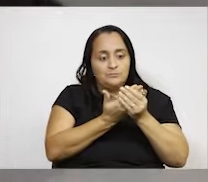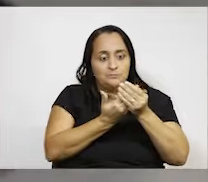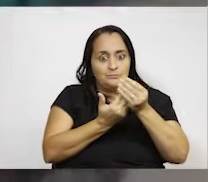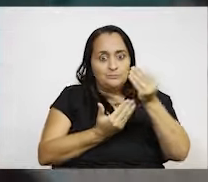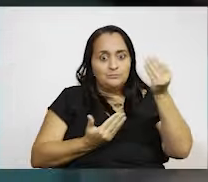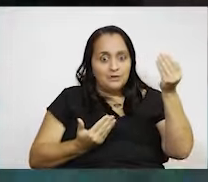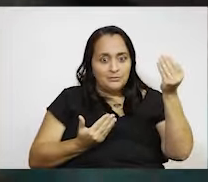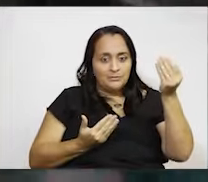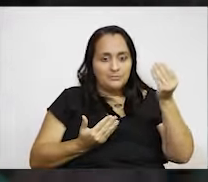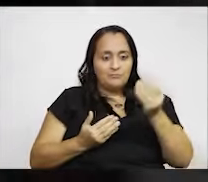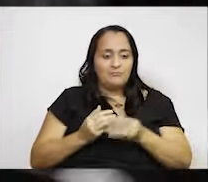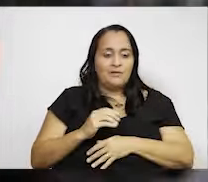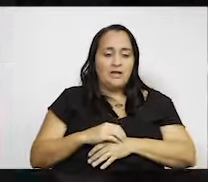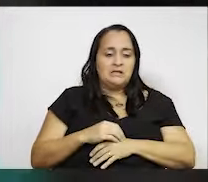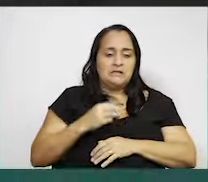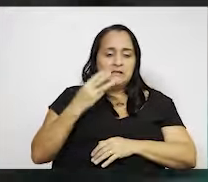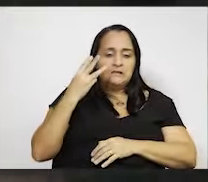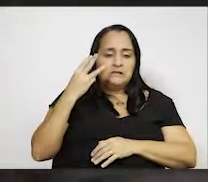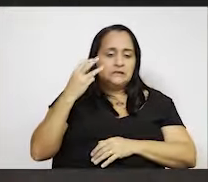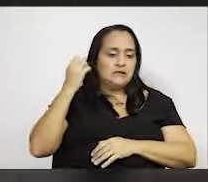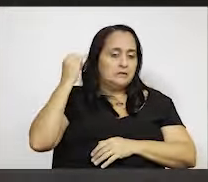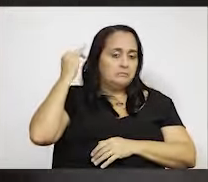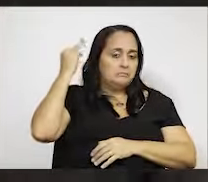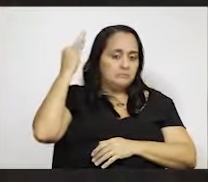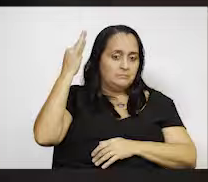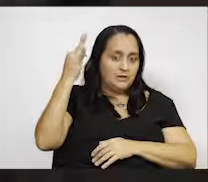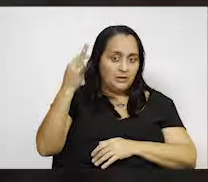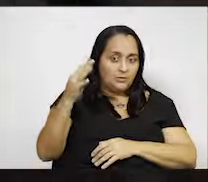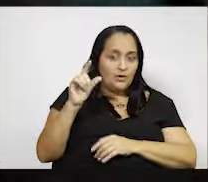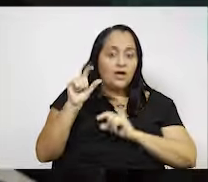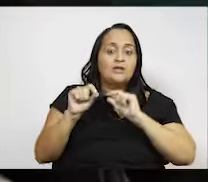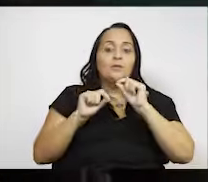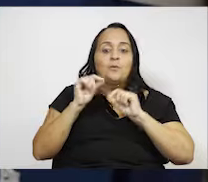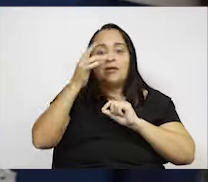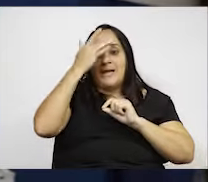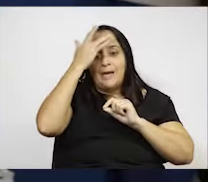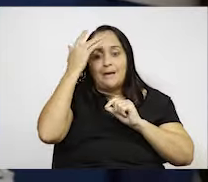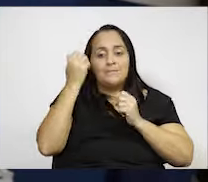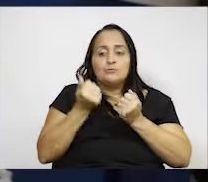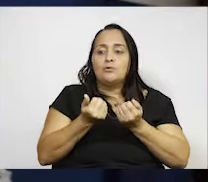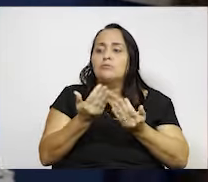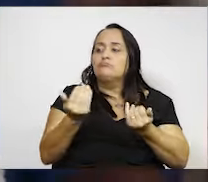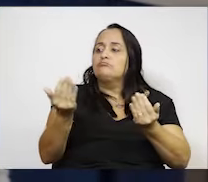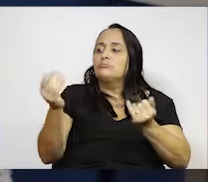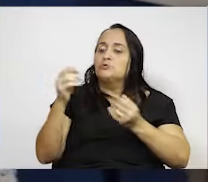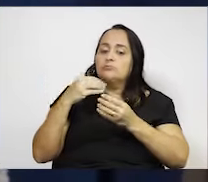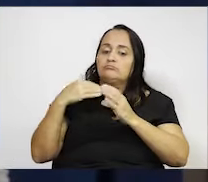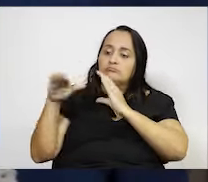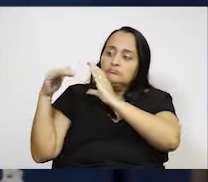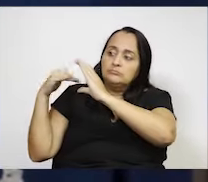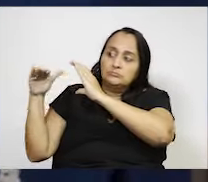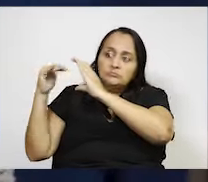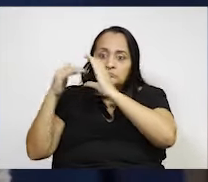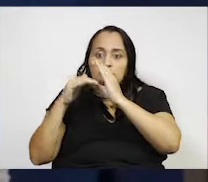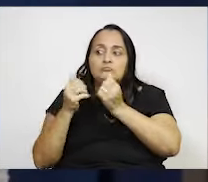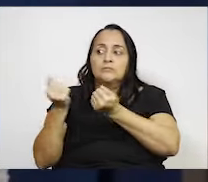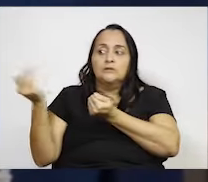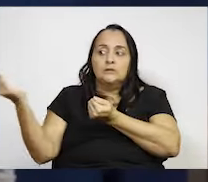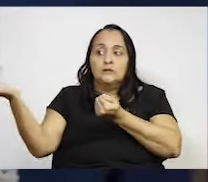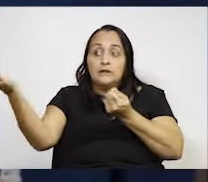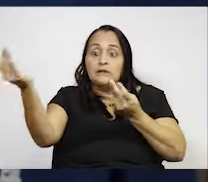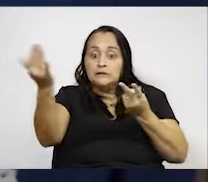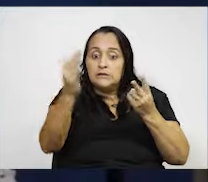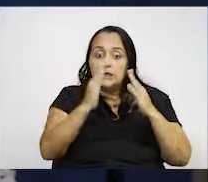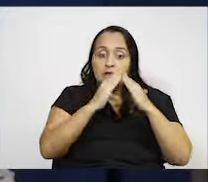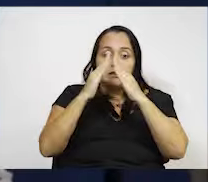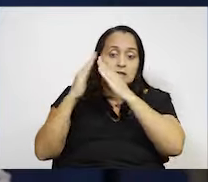lá para as 3 da manhã, entra a equipe que distribui o jornal na rua. E às 5 horas da manhã, Eles